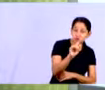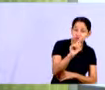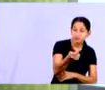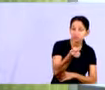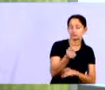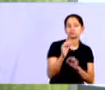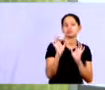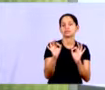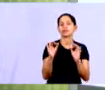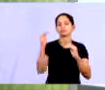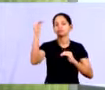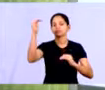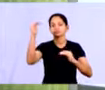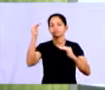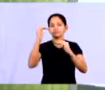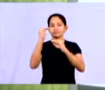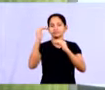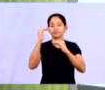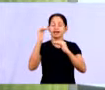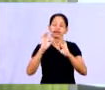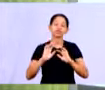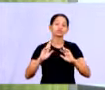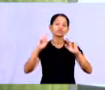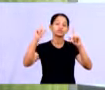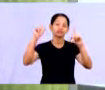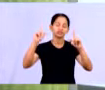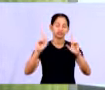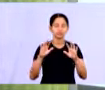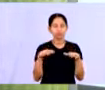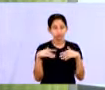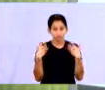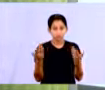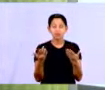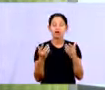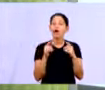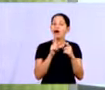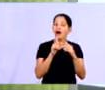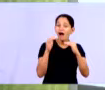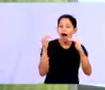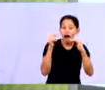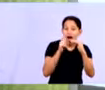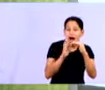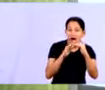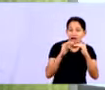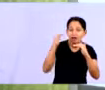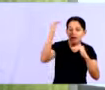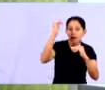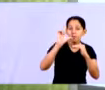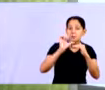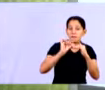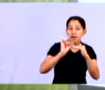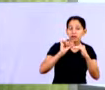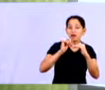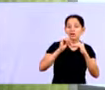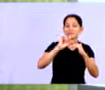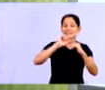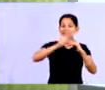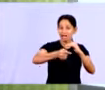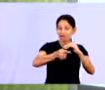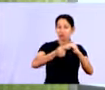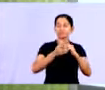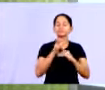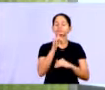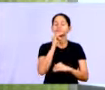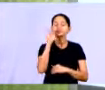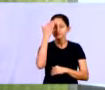de questões variáveis. Faz esse compromisso em cima dos 7 mil. que quando esse salário variar, ó, vamos